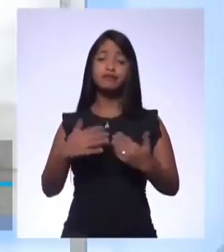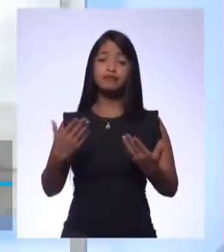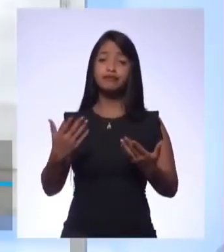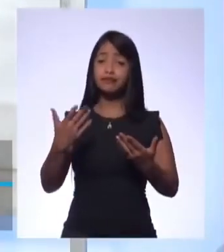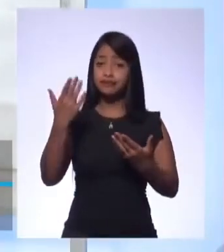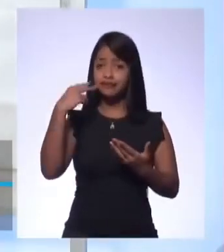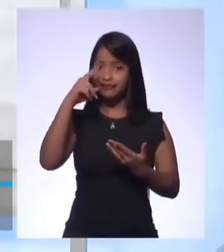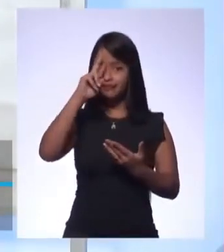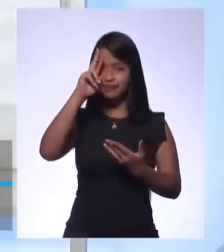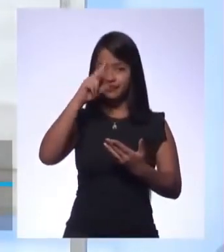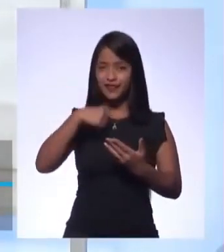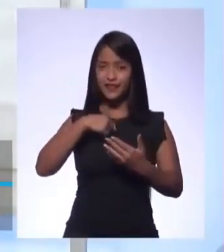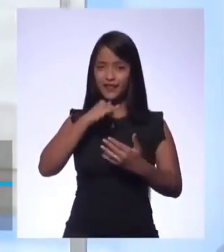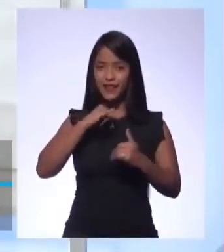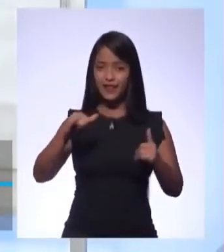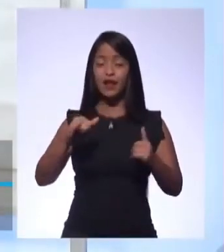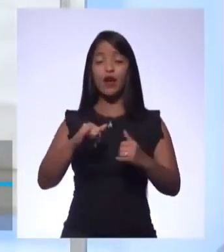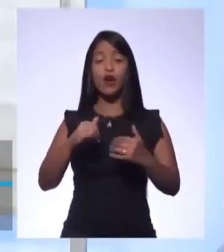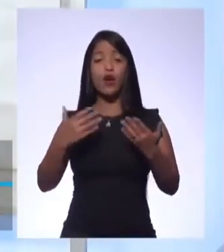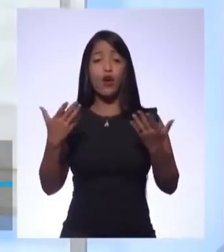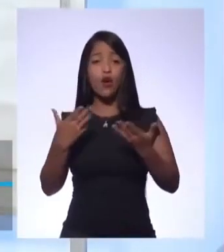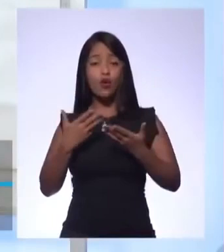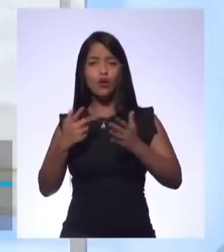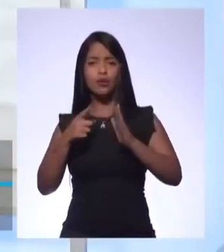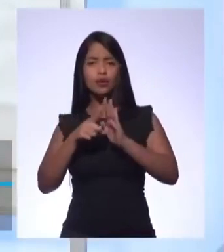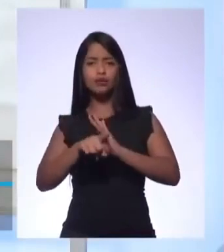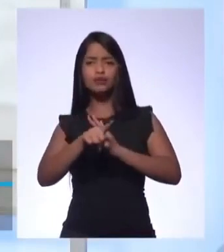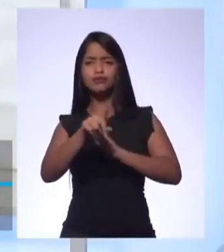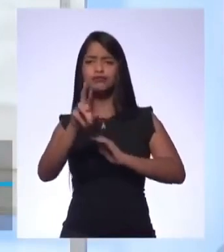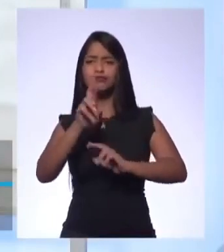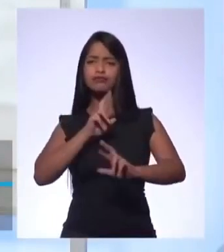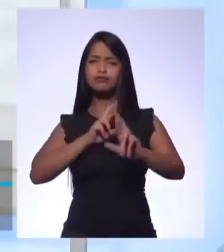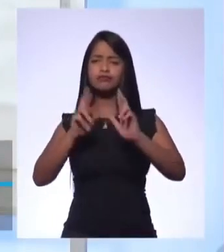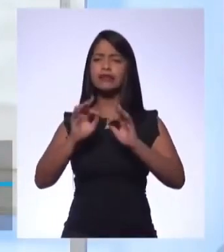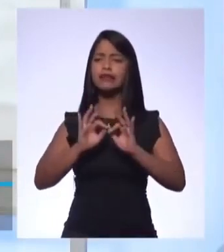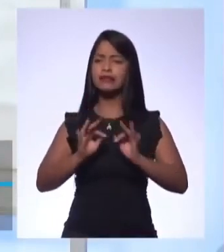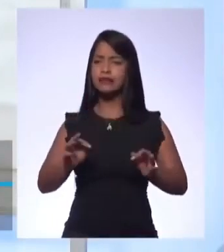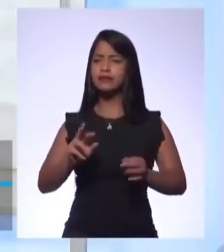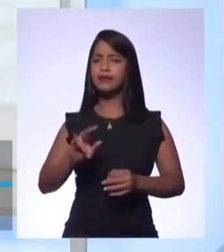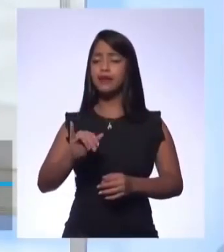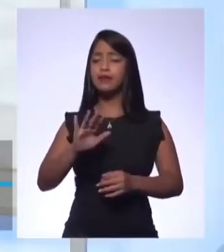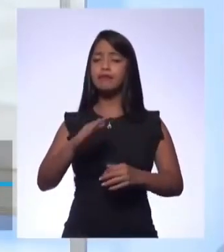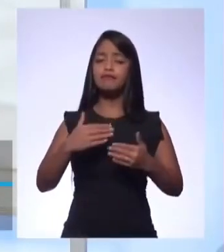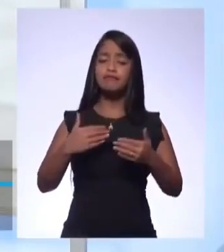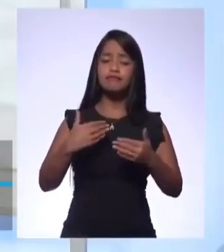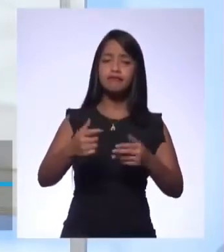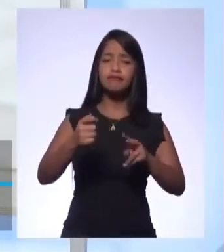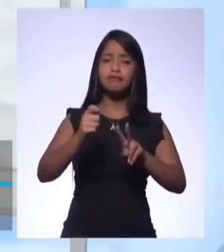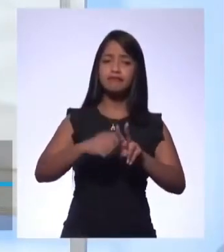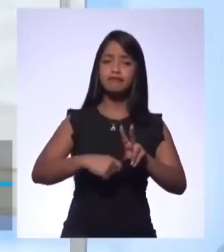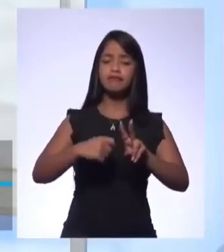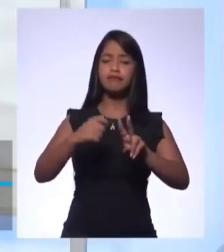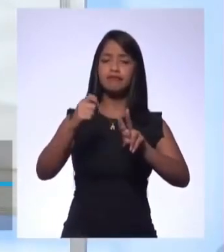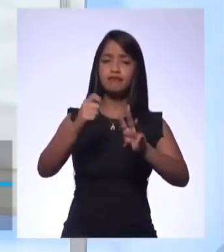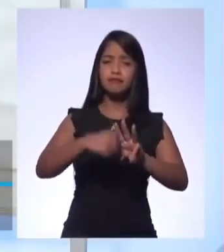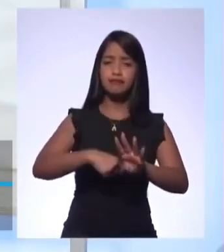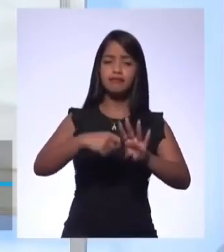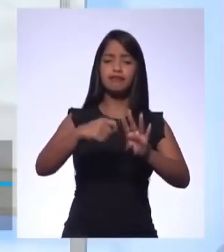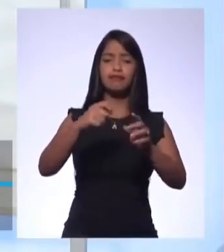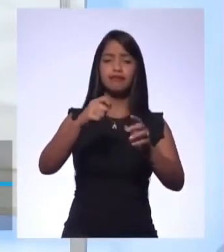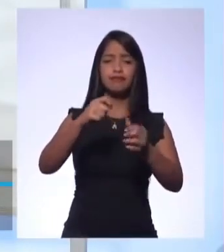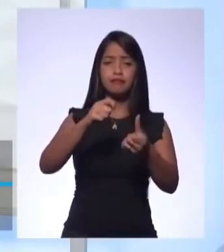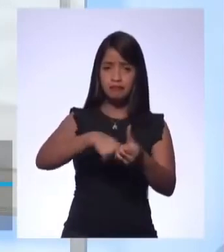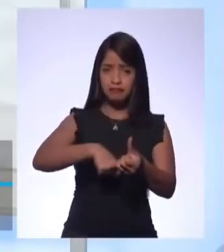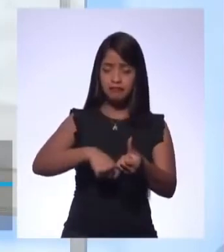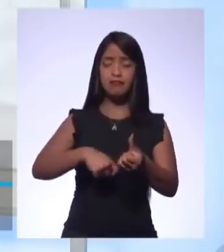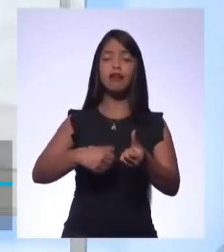mas quando chegar no final do 3º bimestre, talvez você mude a sua forma de responder. Hoje eu vou fazer a mesma pergunta e eu quero